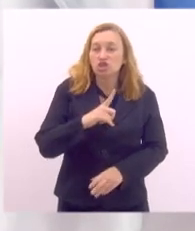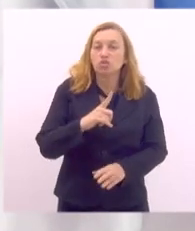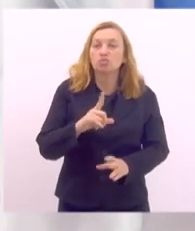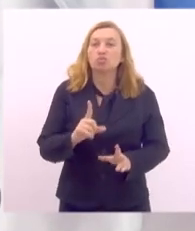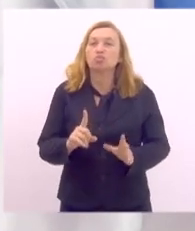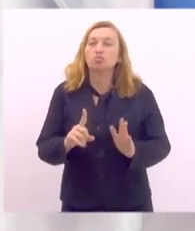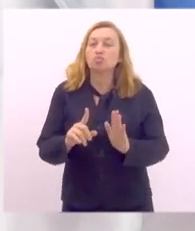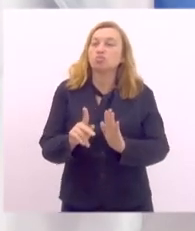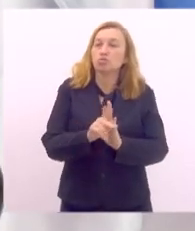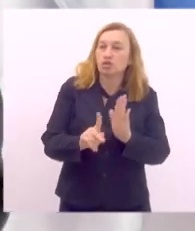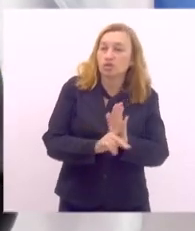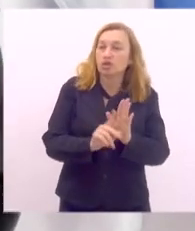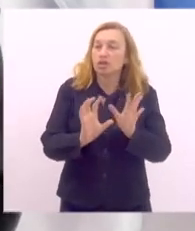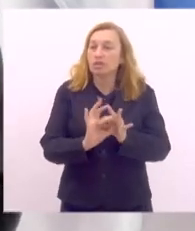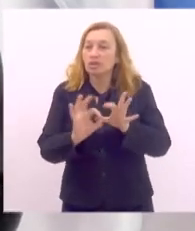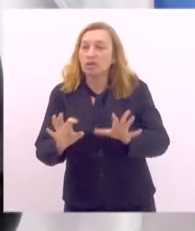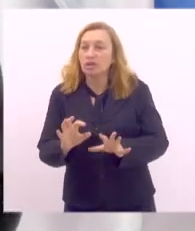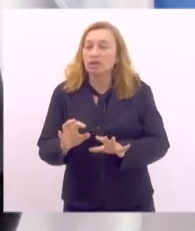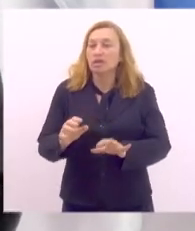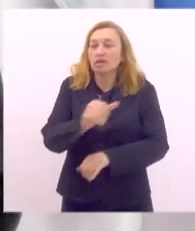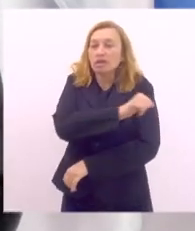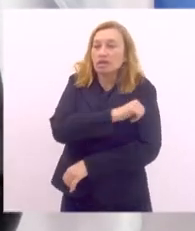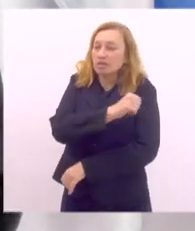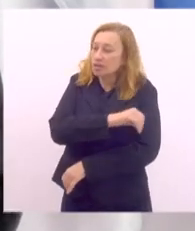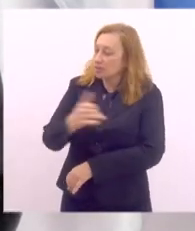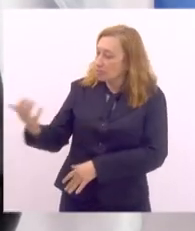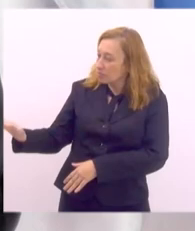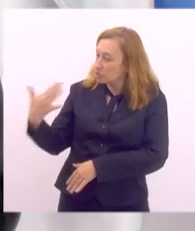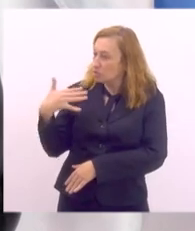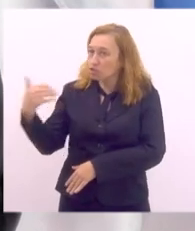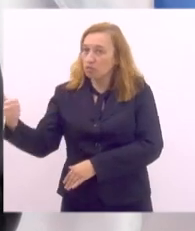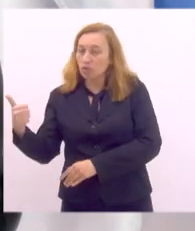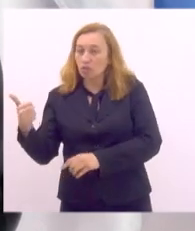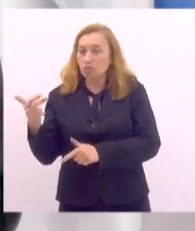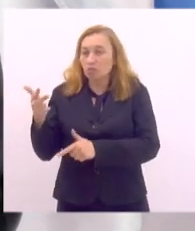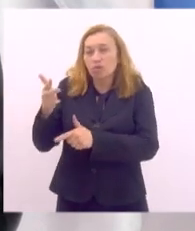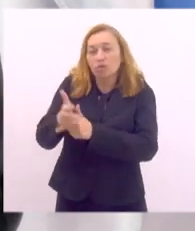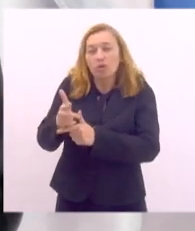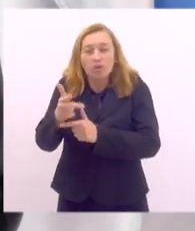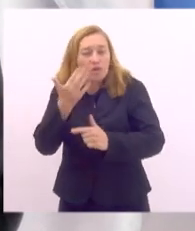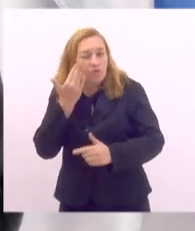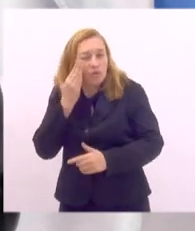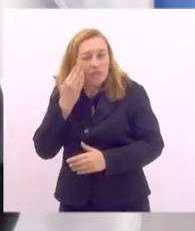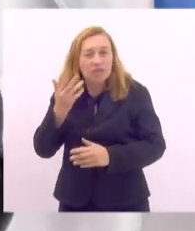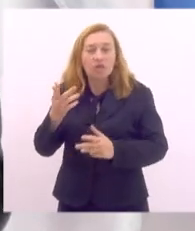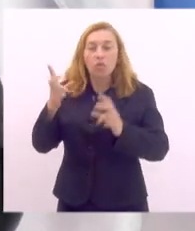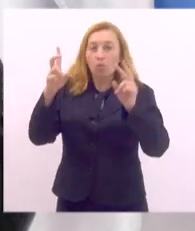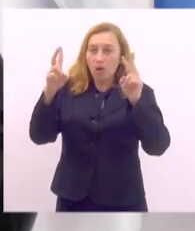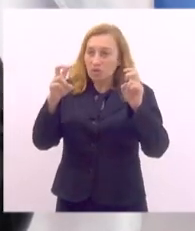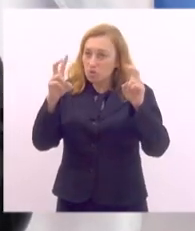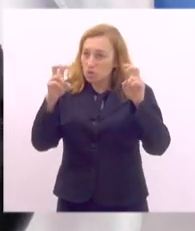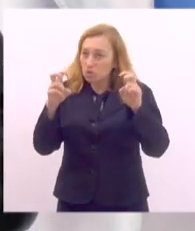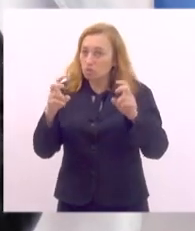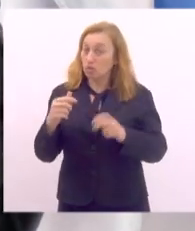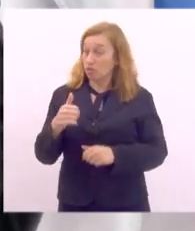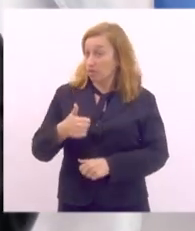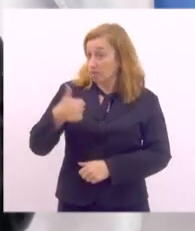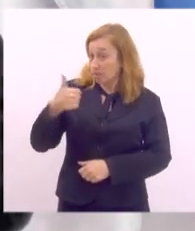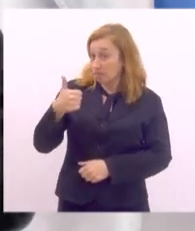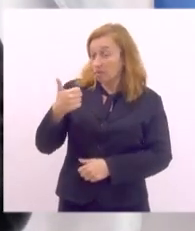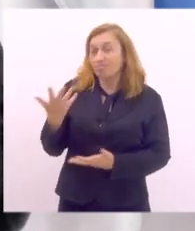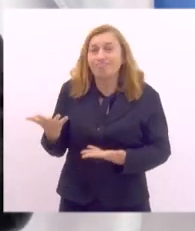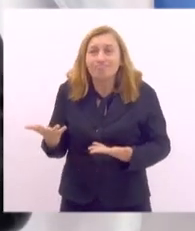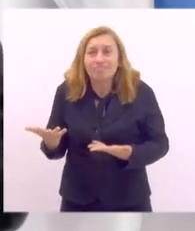autorizativo, a enfermeira me chamou para participar de uma live, e eu fui entender, eu falei primeiro assim ao lado, eu